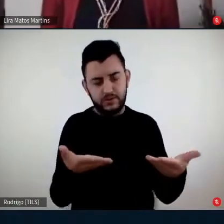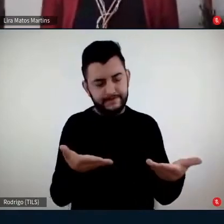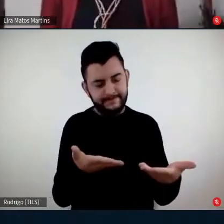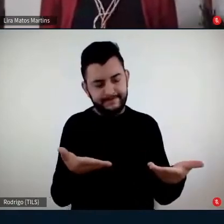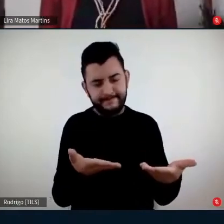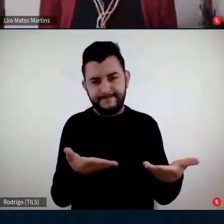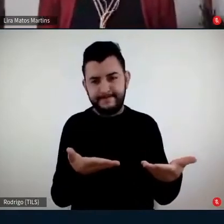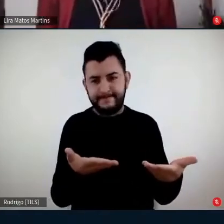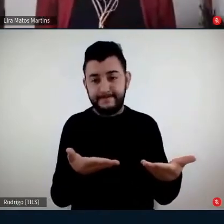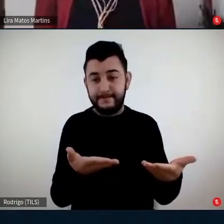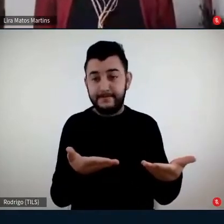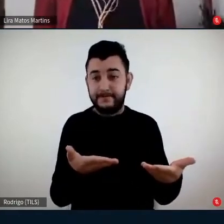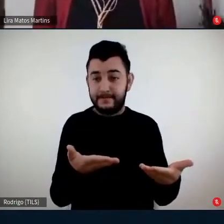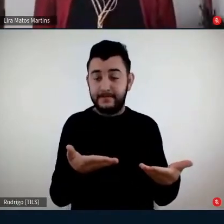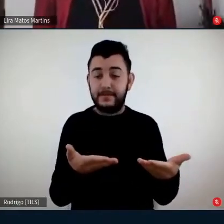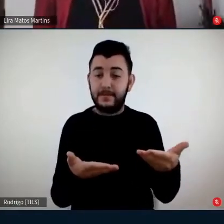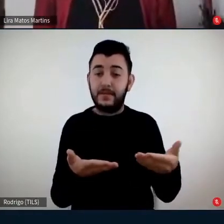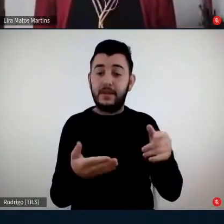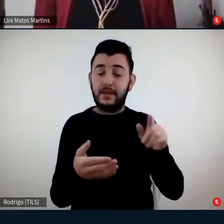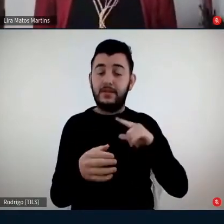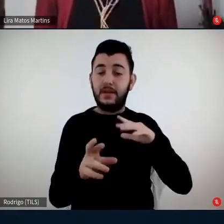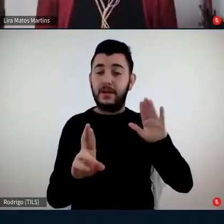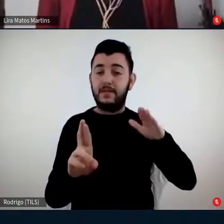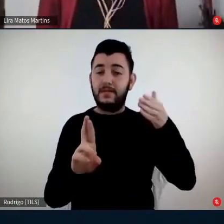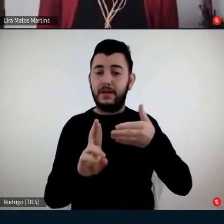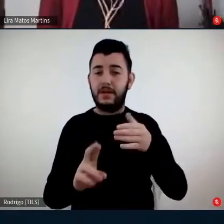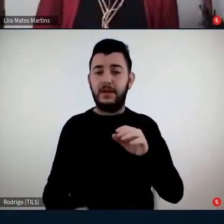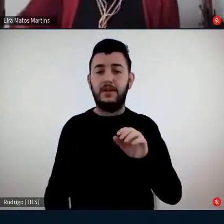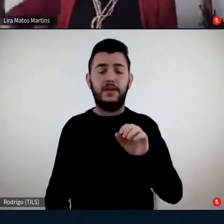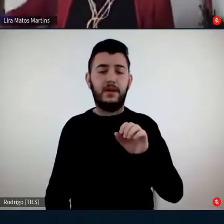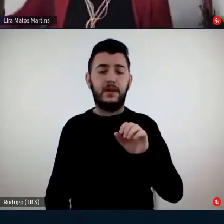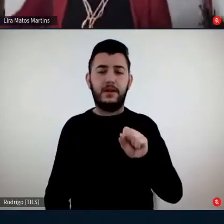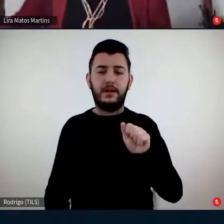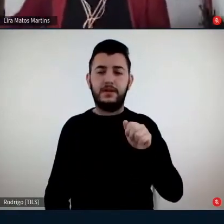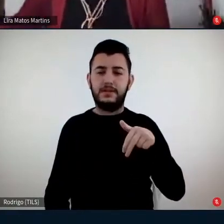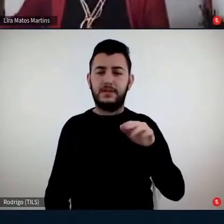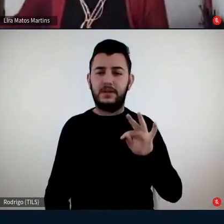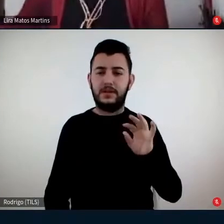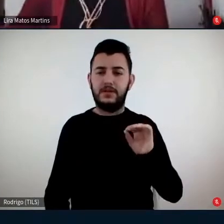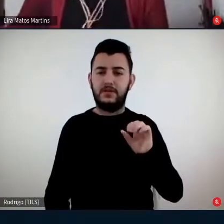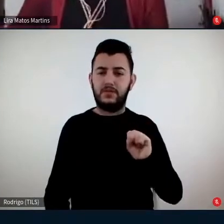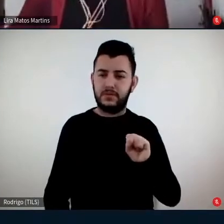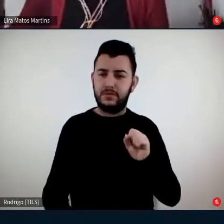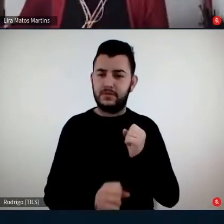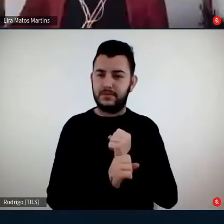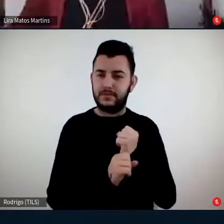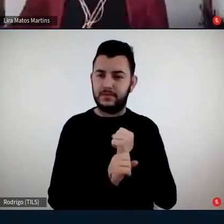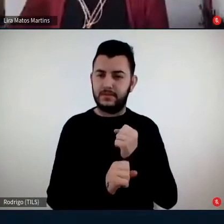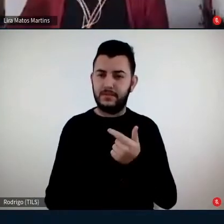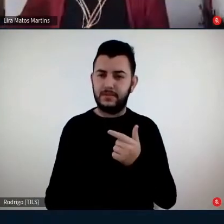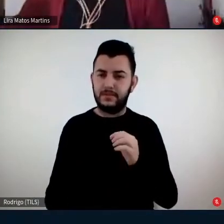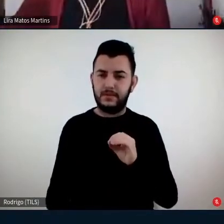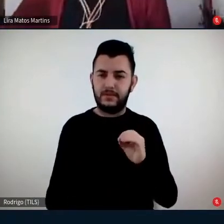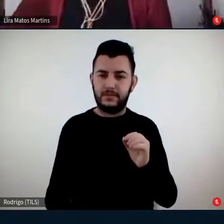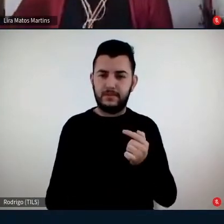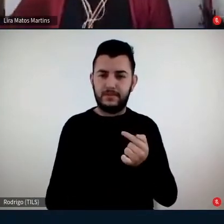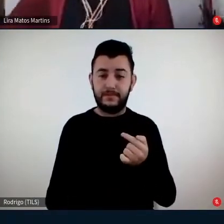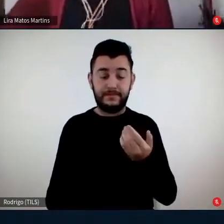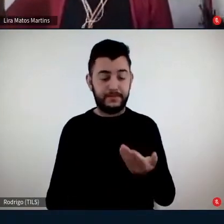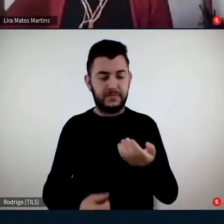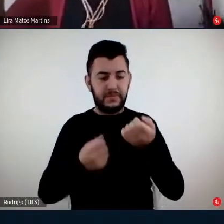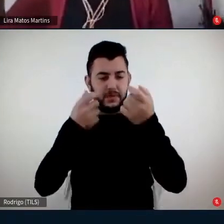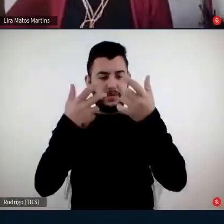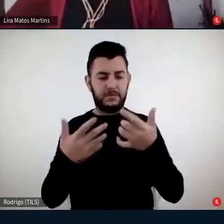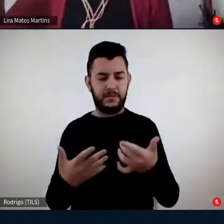apresenta só uma referência de Santos 2007. Aí eu fico pensando, e você está falando do início a partir dos anos